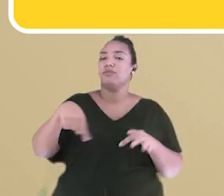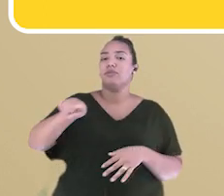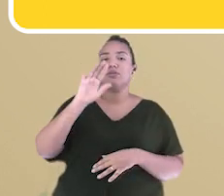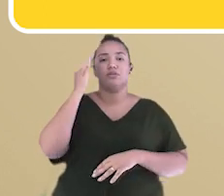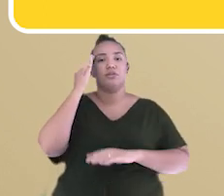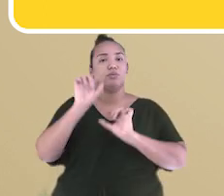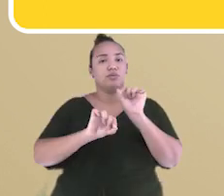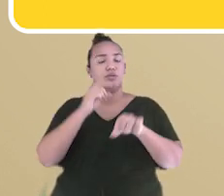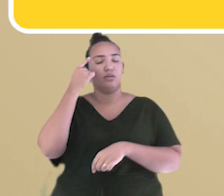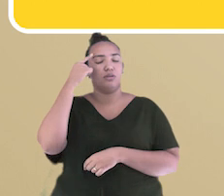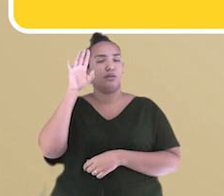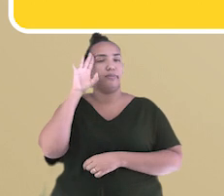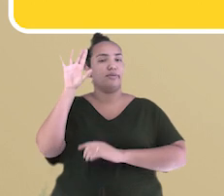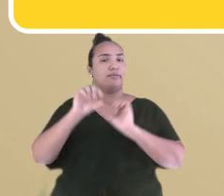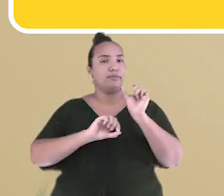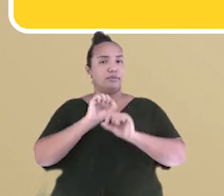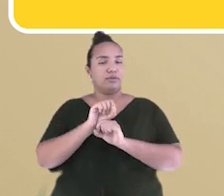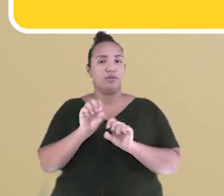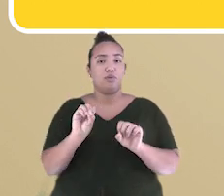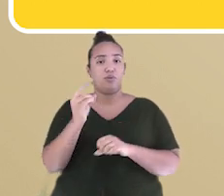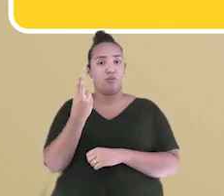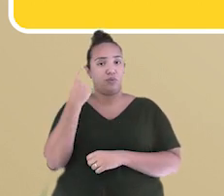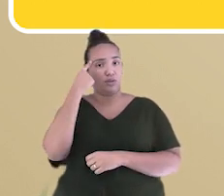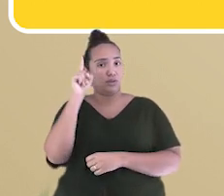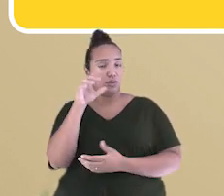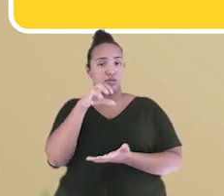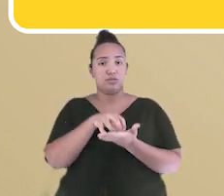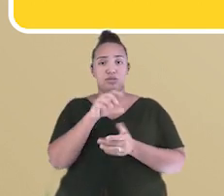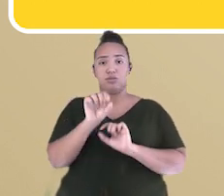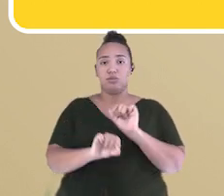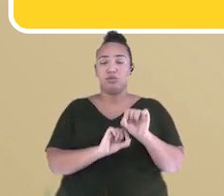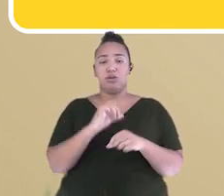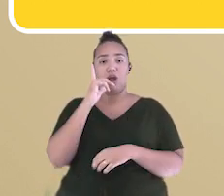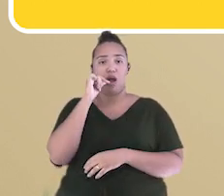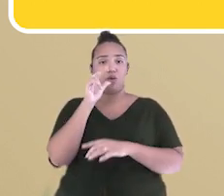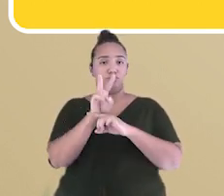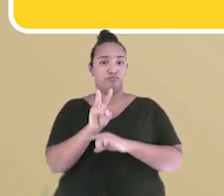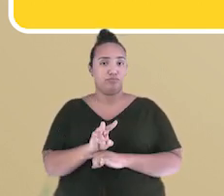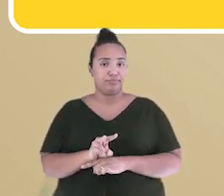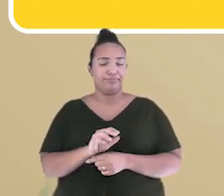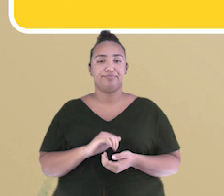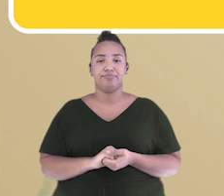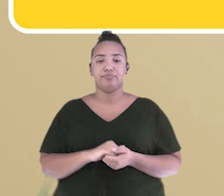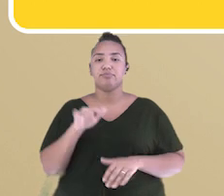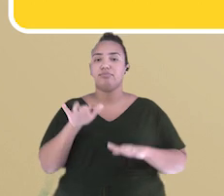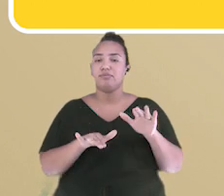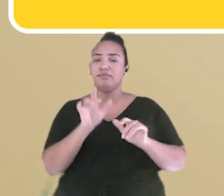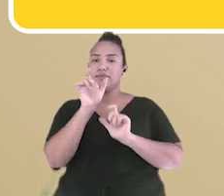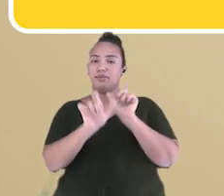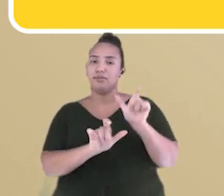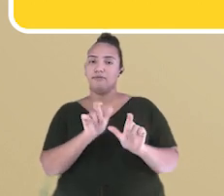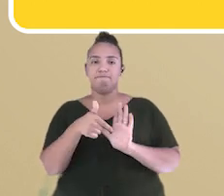nos leva a entender que a ideia principal, ou ideia central desse texto, é a preservação da água, mesmo que